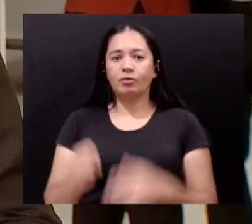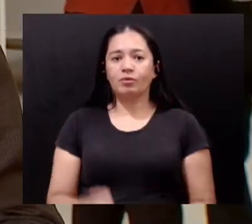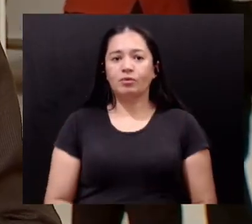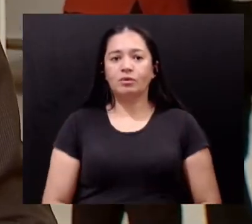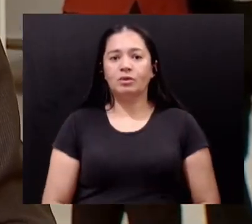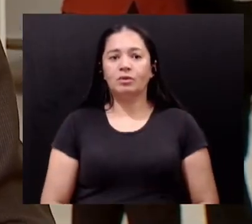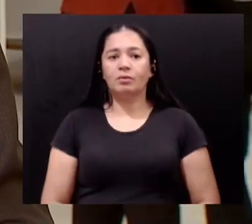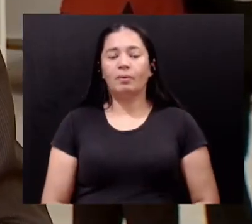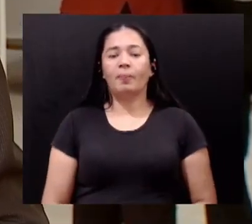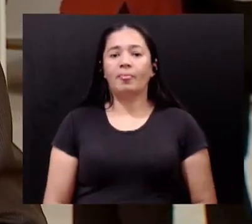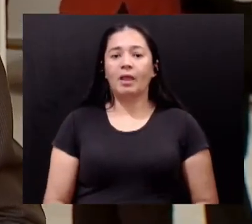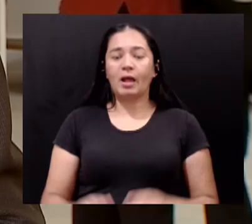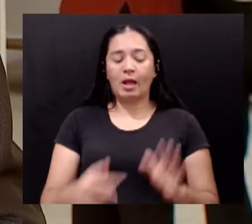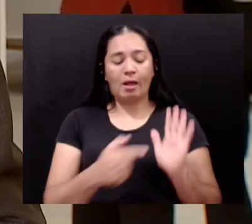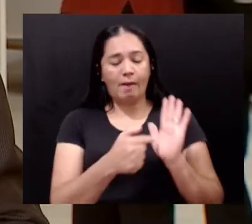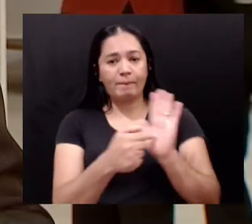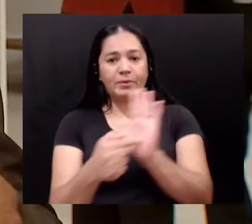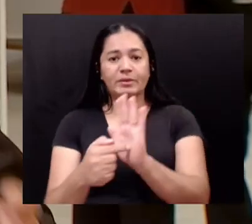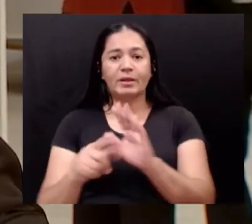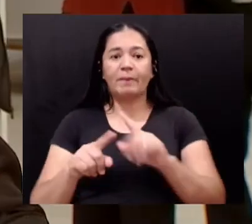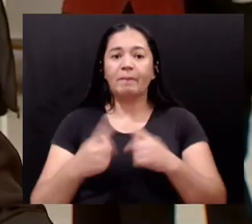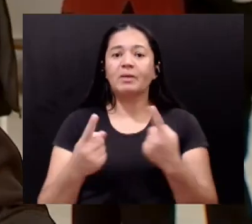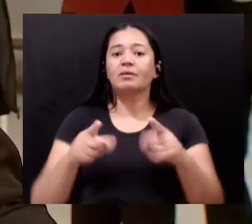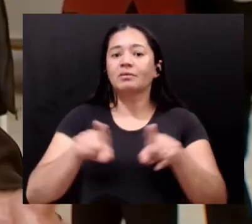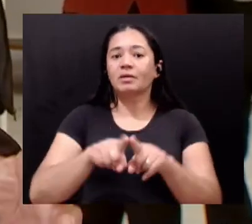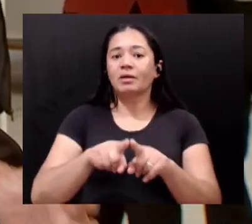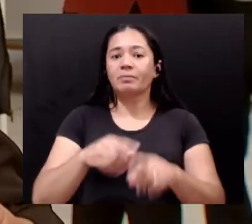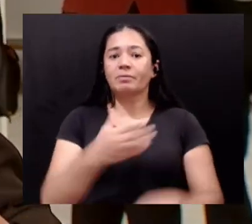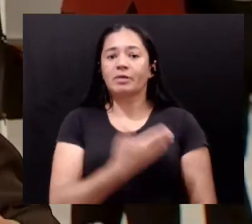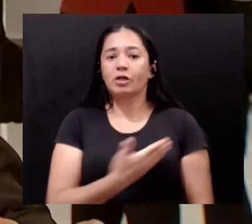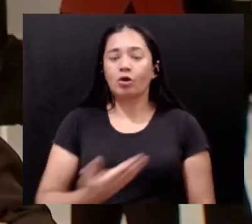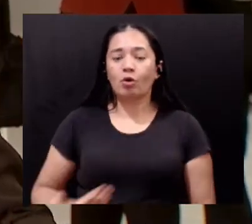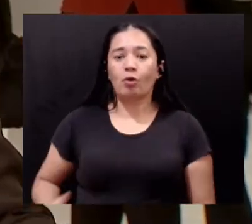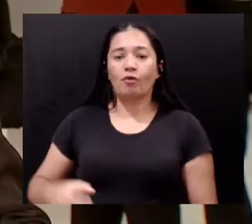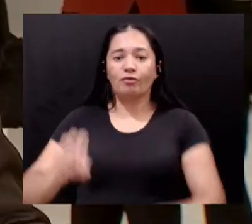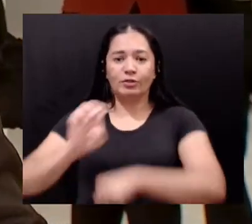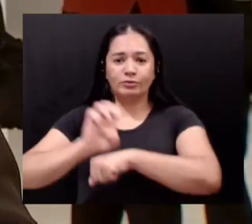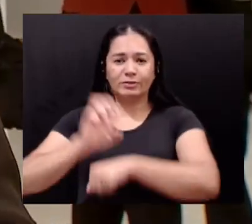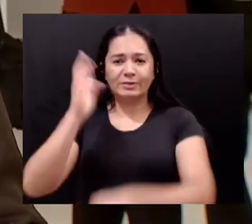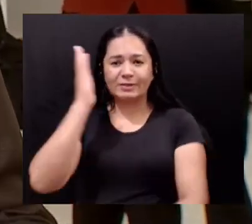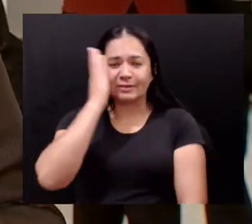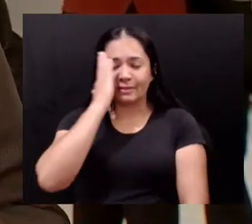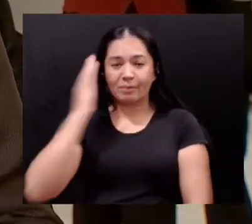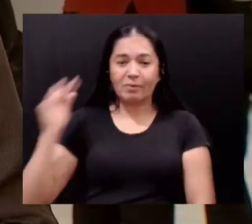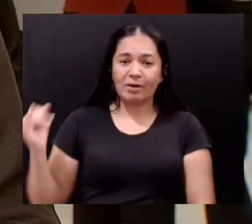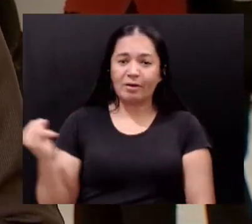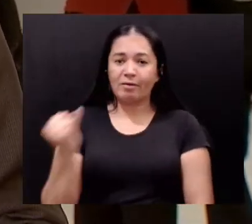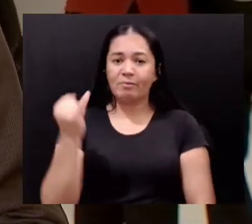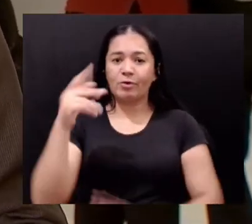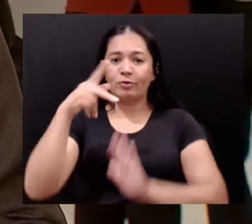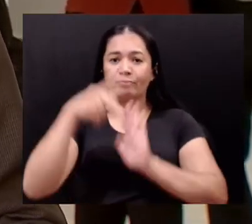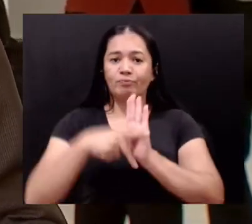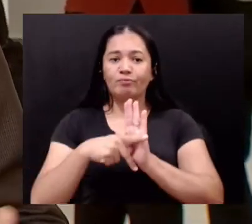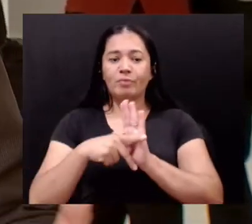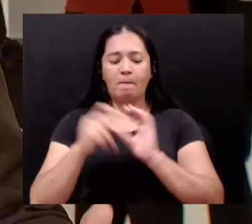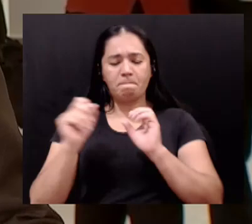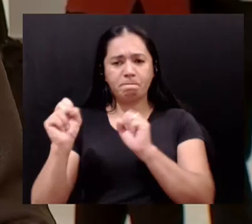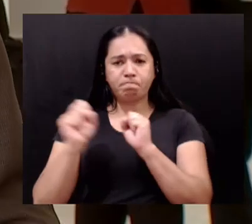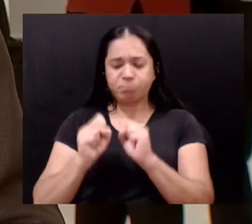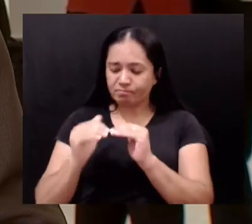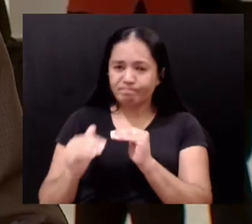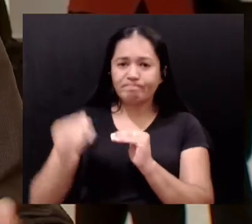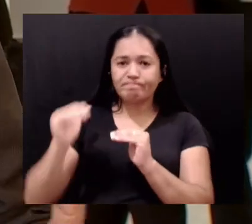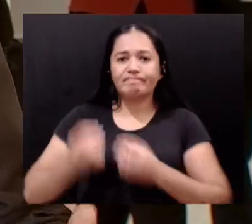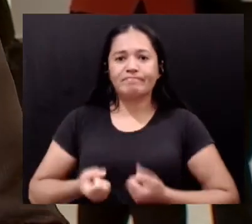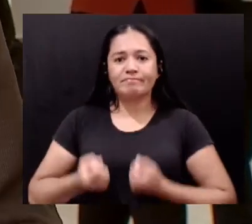apresentar, mas fazer que o governo do estado entenda a importância desse projeto para potencializar, né, esse